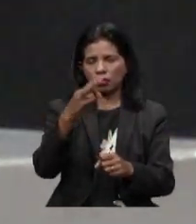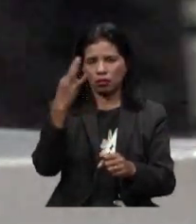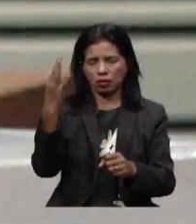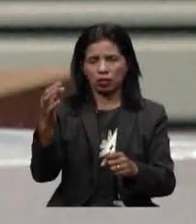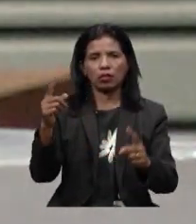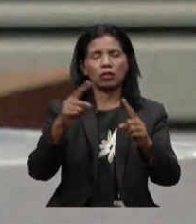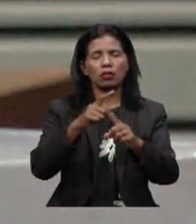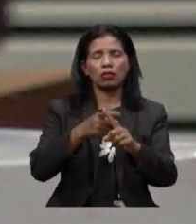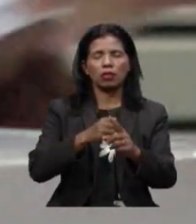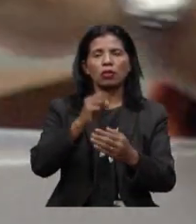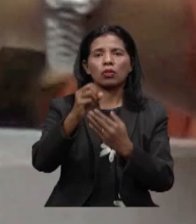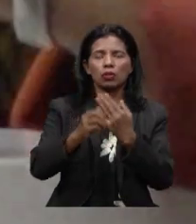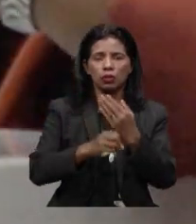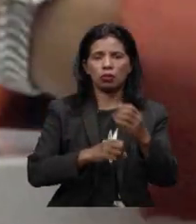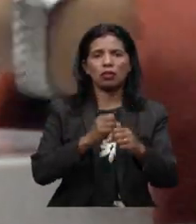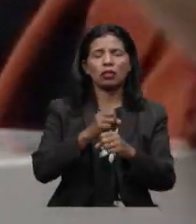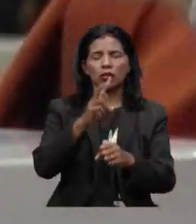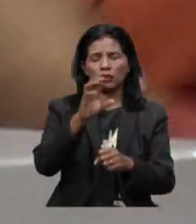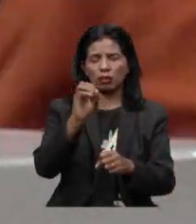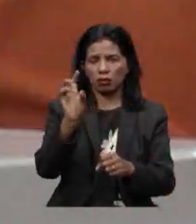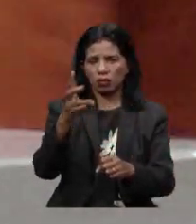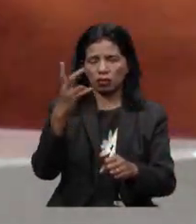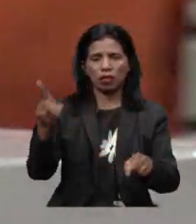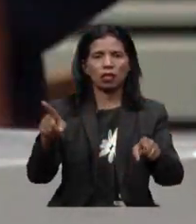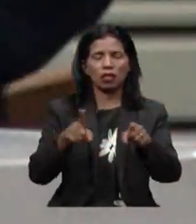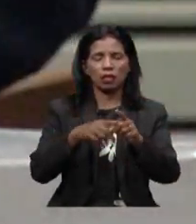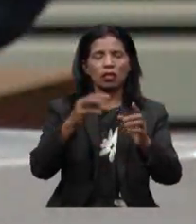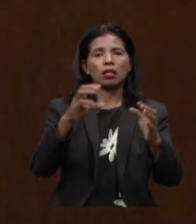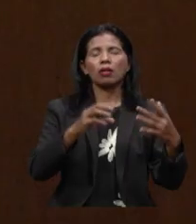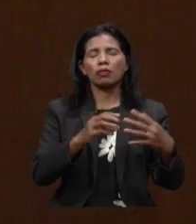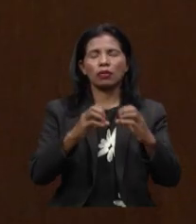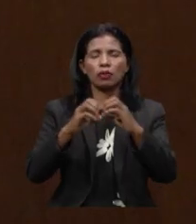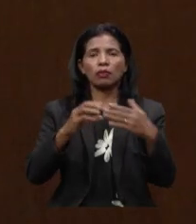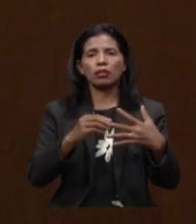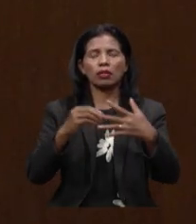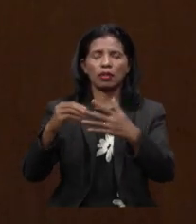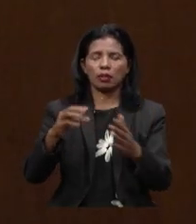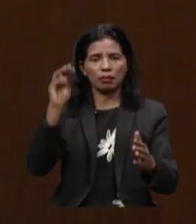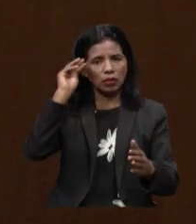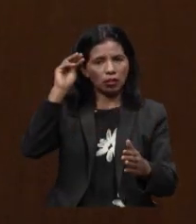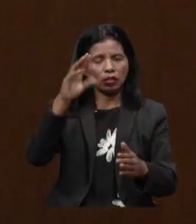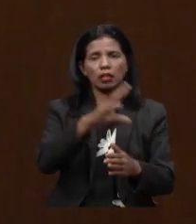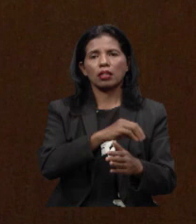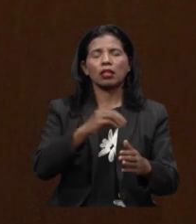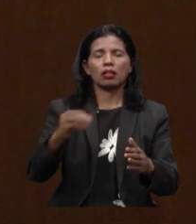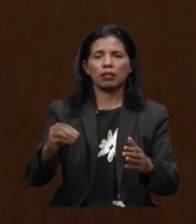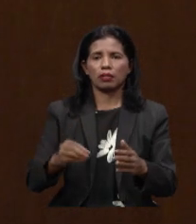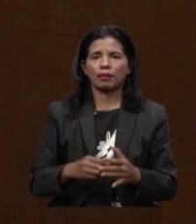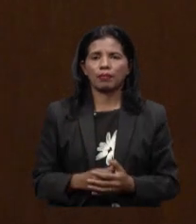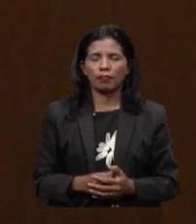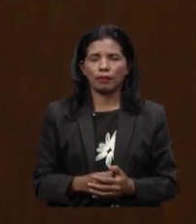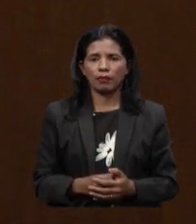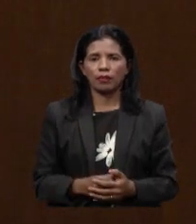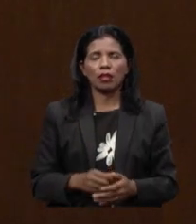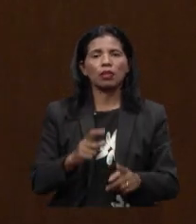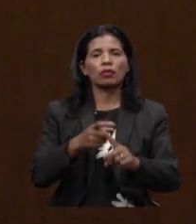outubro tina rihundua sanulu resinghat. Hanesan oficial média e o Ministério Planeamento e Investimento no Estratégico. E em